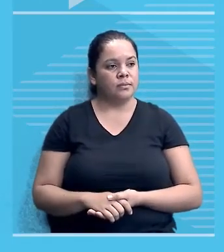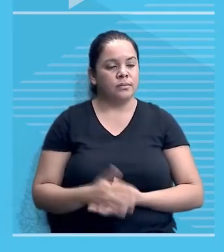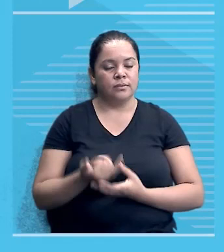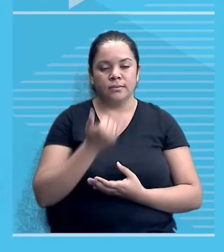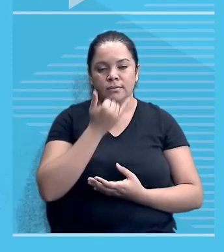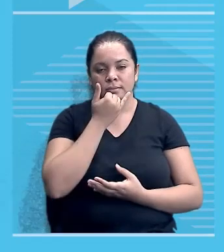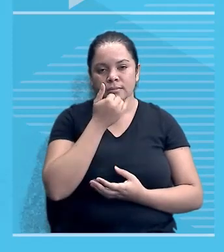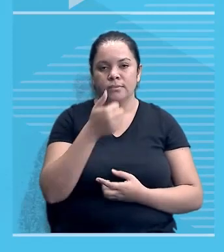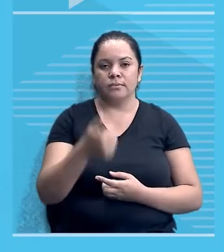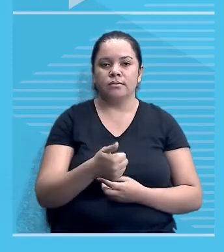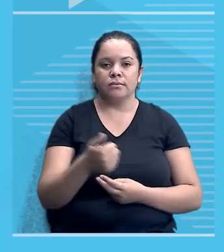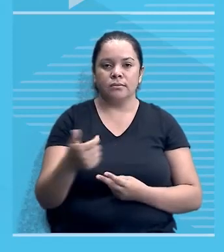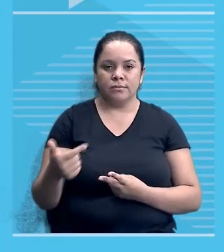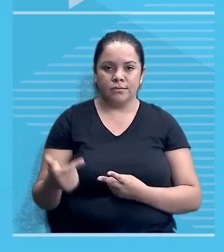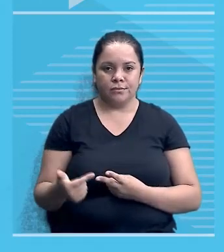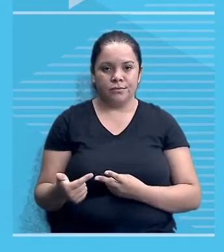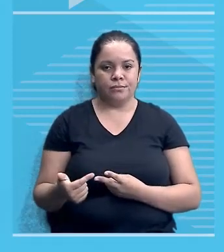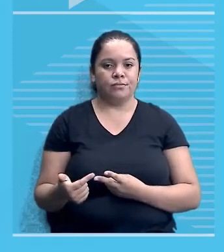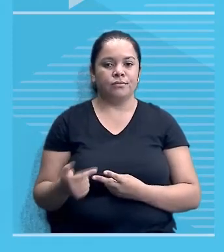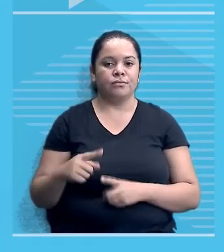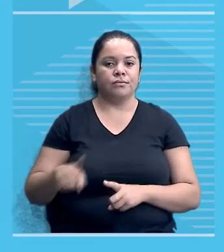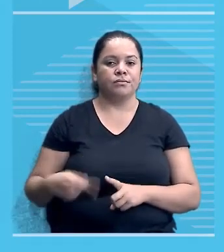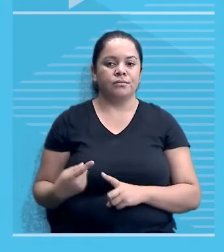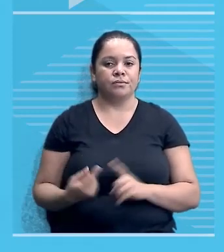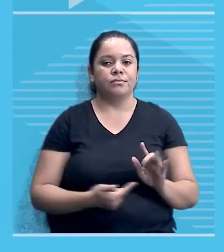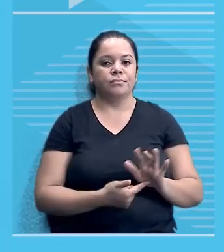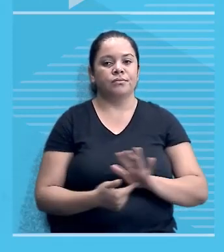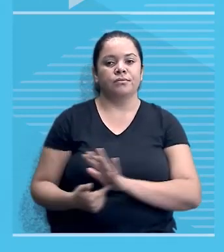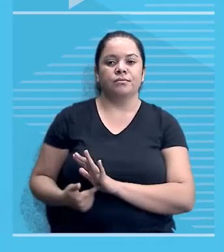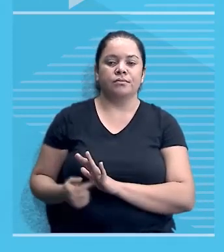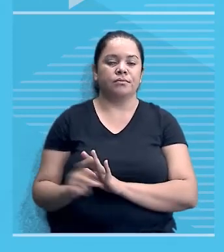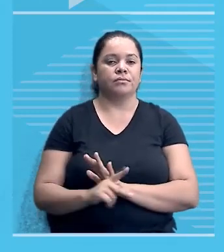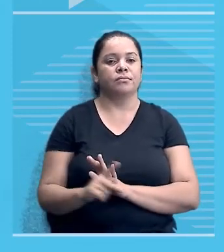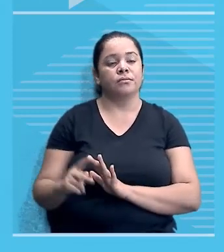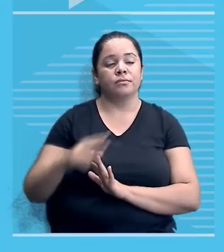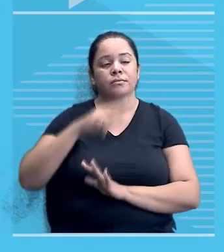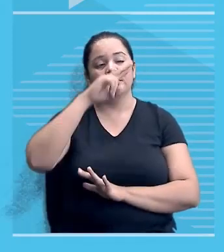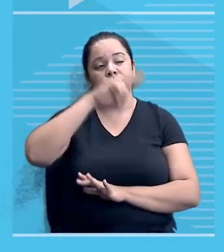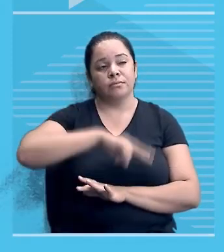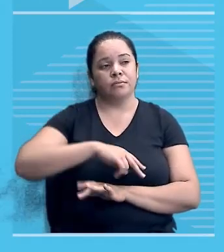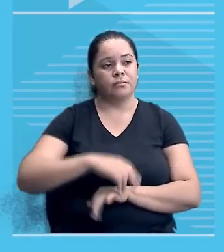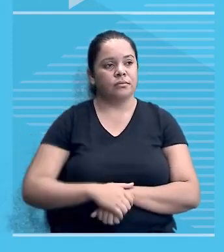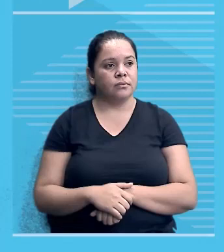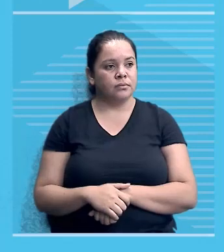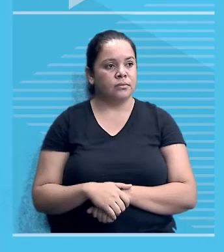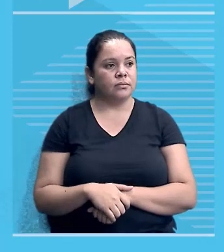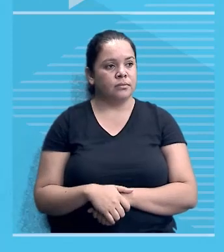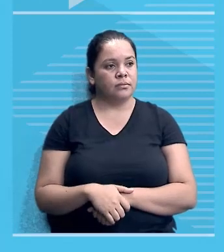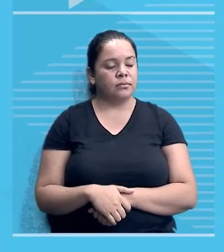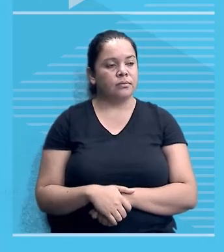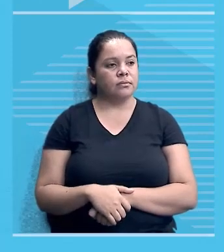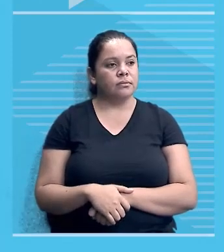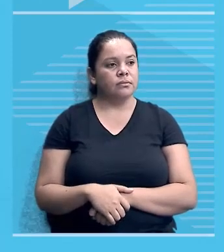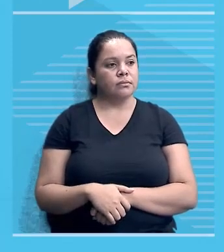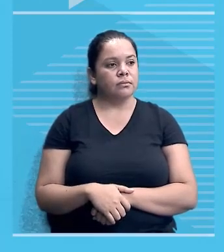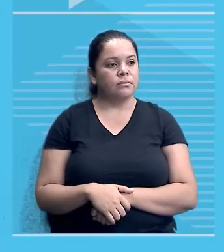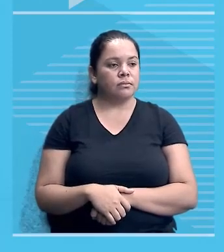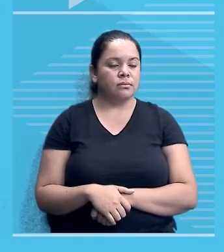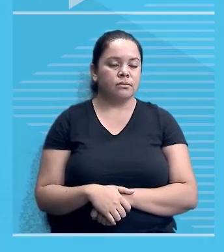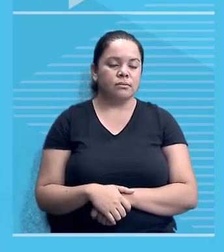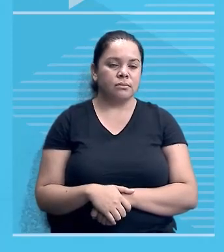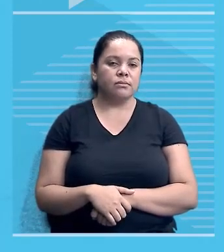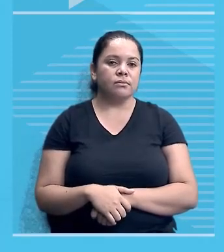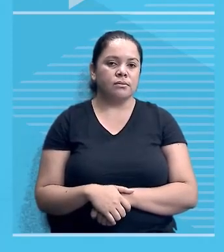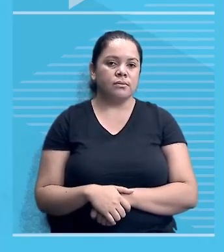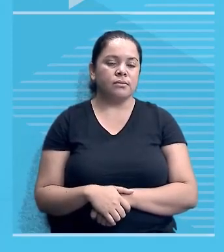subdesenvolvidos né que vocês saibam reconhecer o uso do território na cidade então esses são os